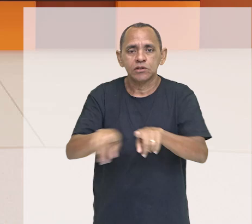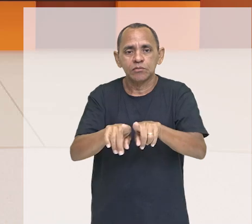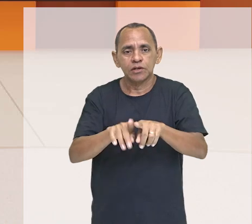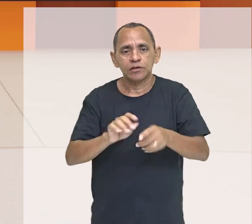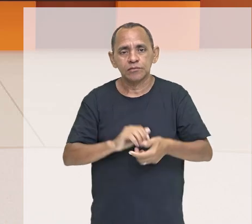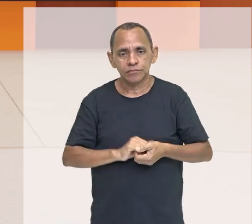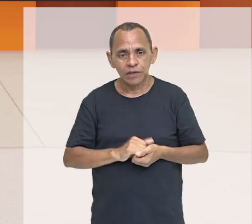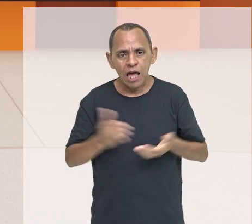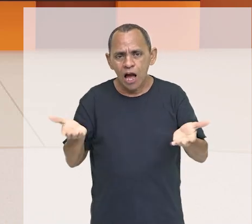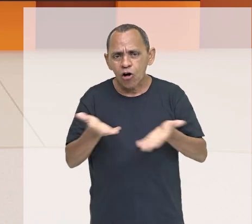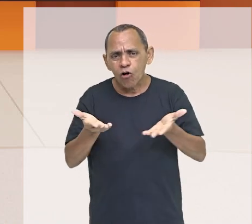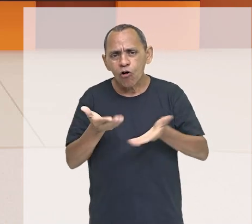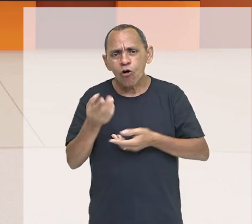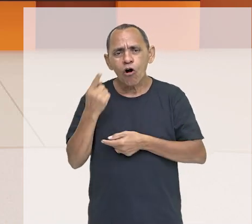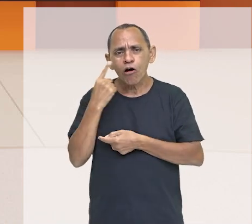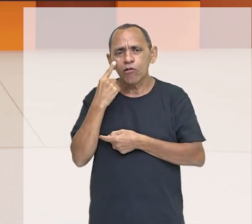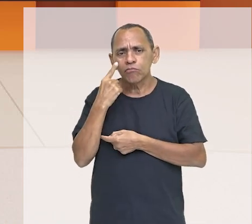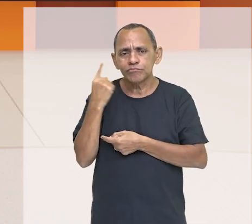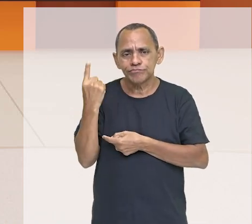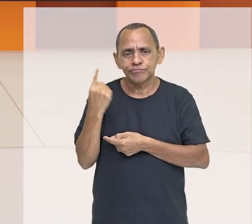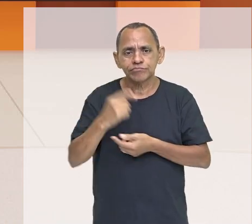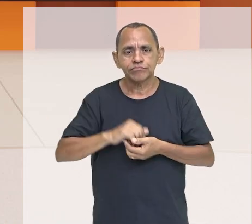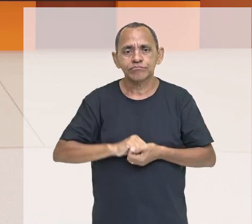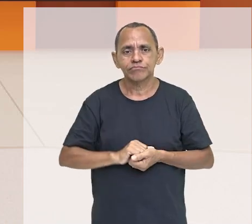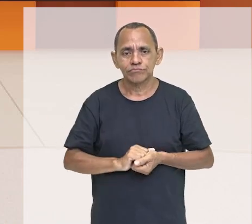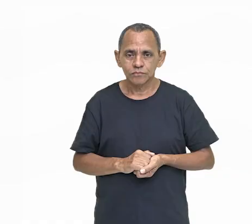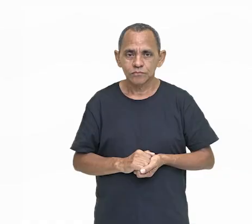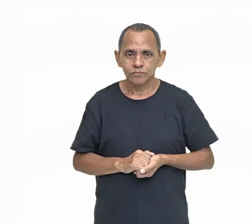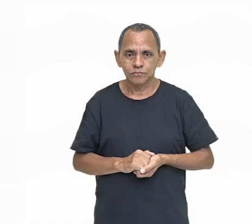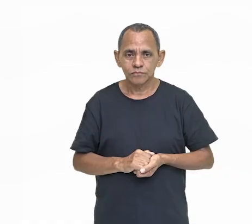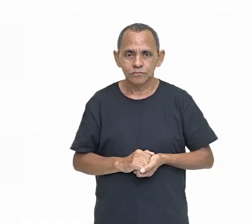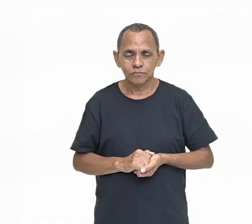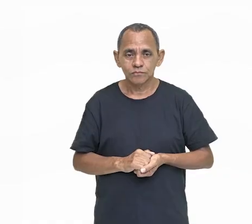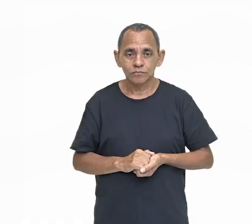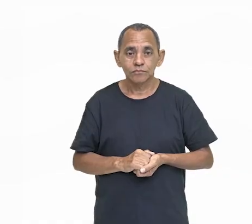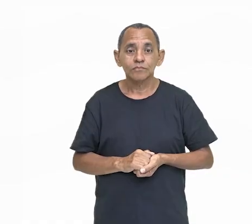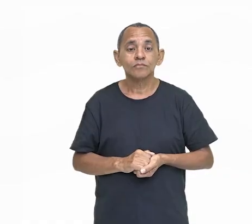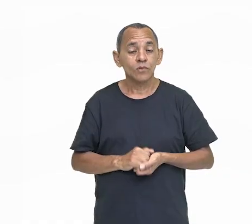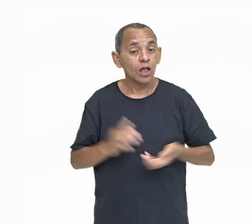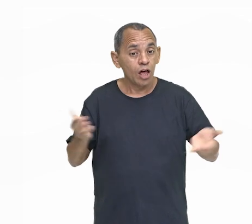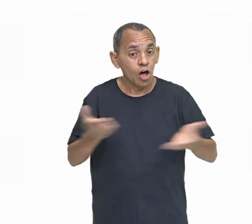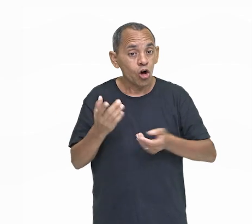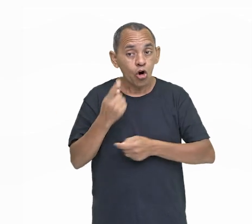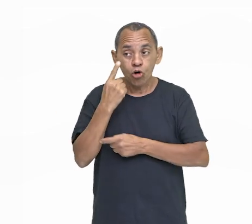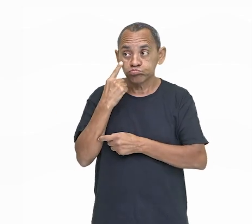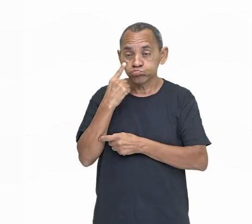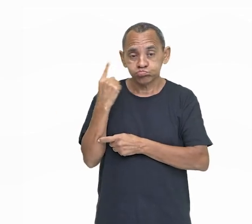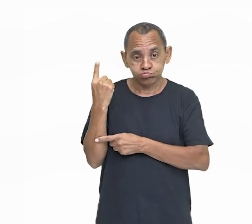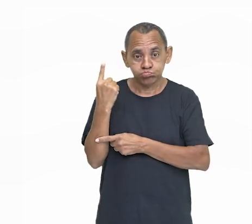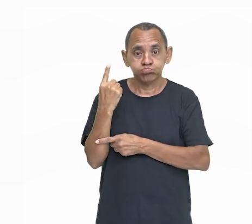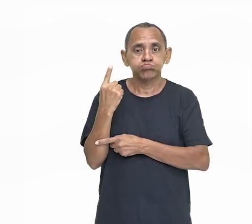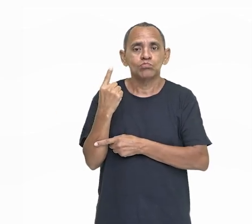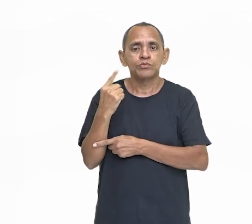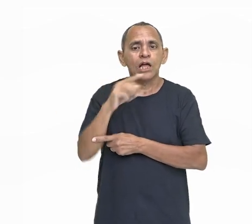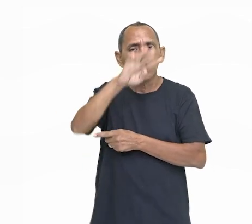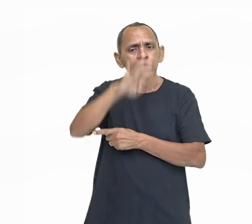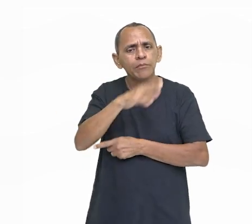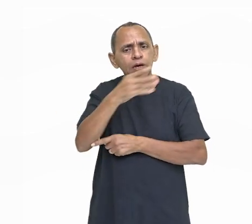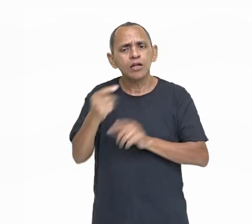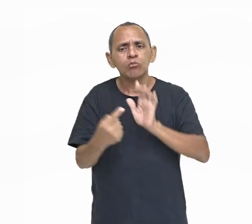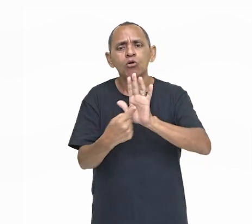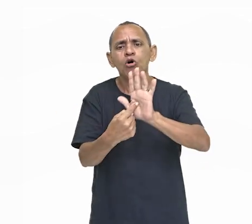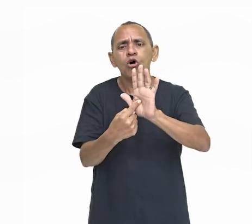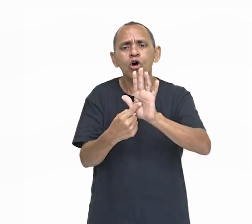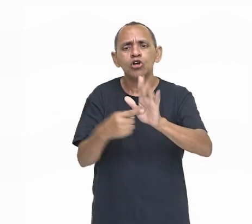regime feudal, não é isso? Muito bem. Então, agora nós vamos ver as formas, né, as formas